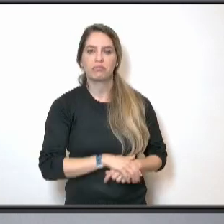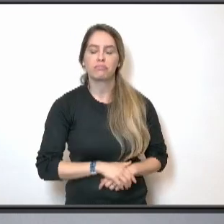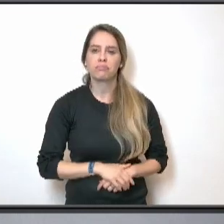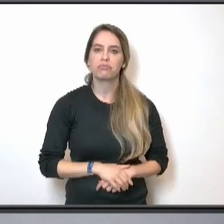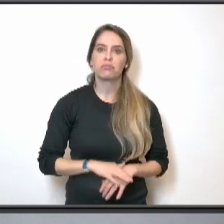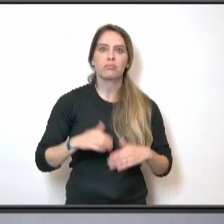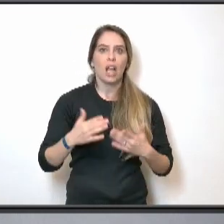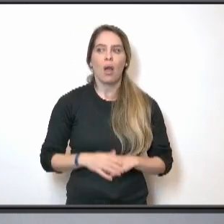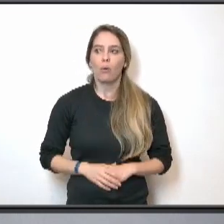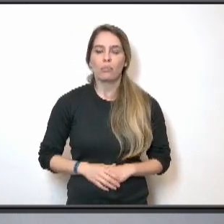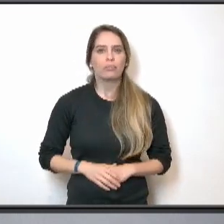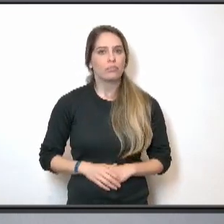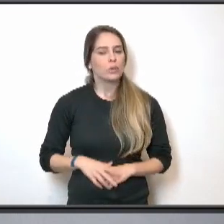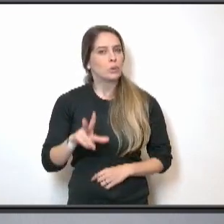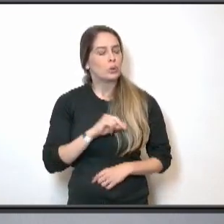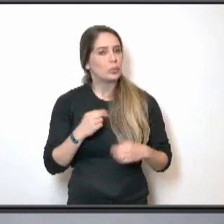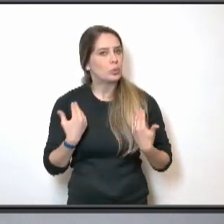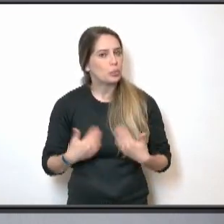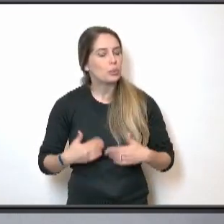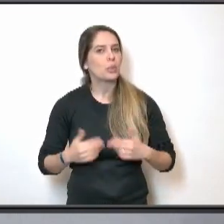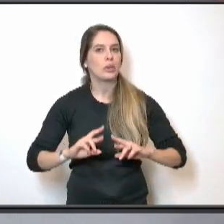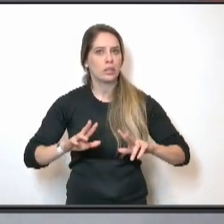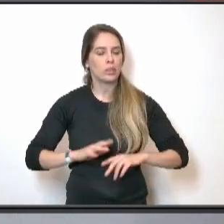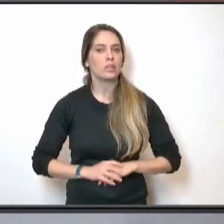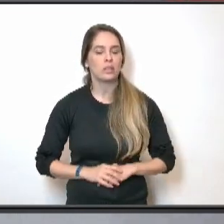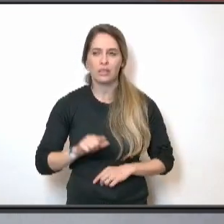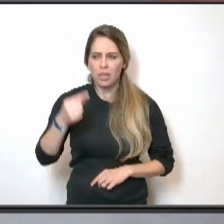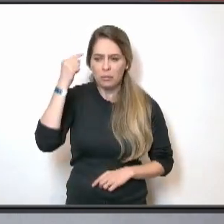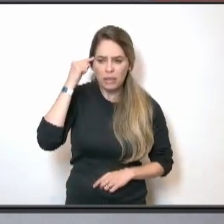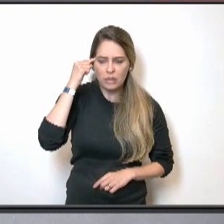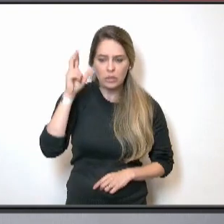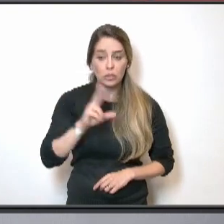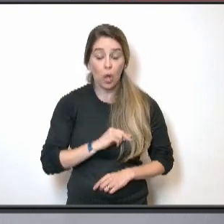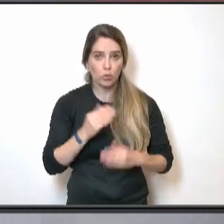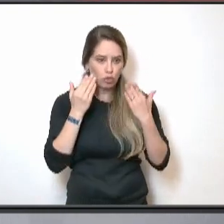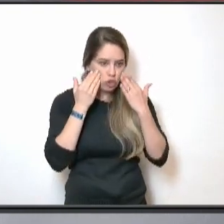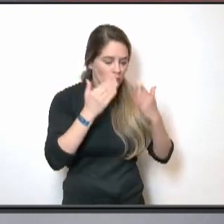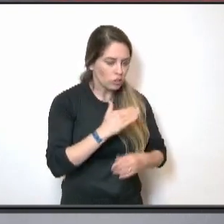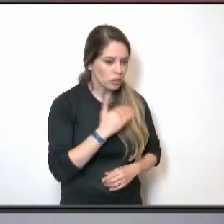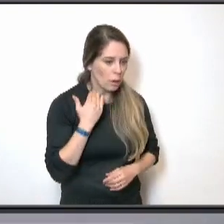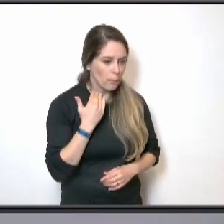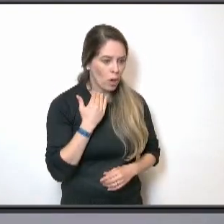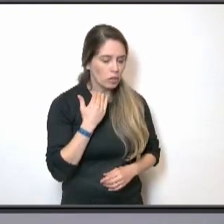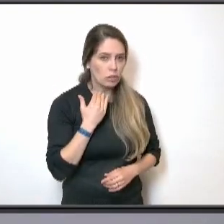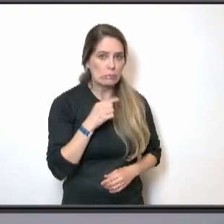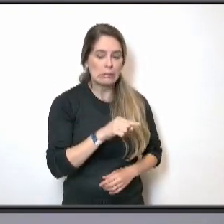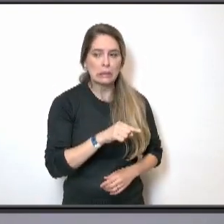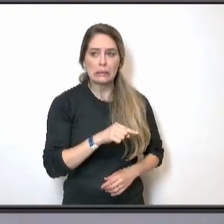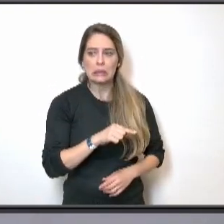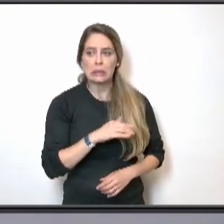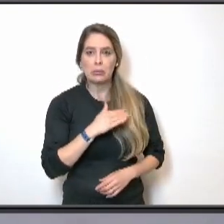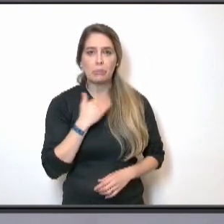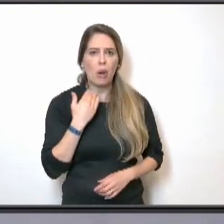Aquilo reverberou na vida dele. E aí talvez você pense, bom, diante da morte de um missionário de modo tão prematuro, de modo